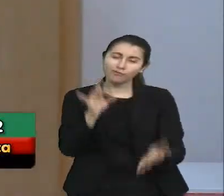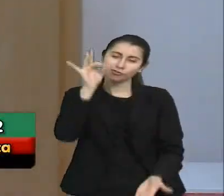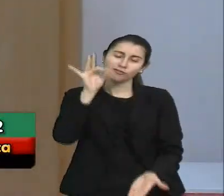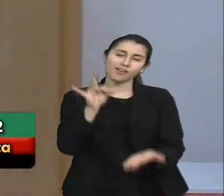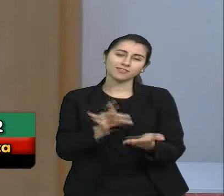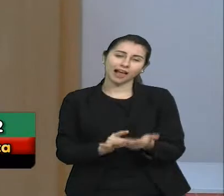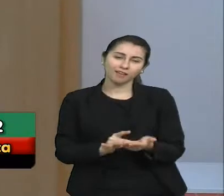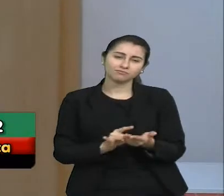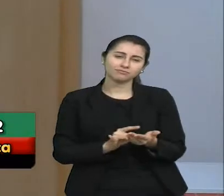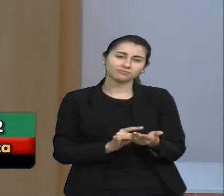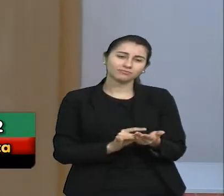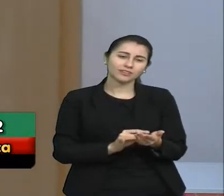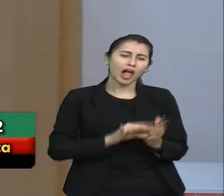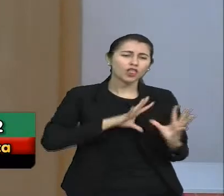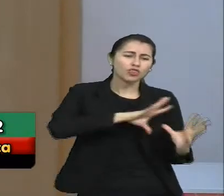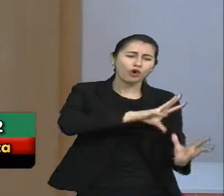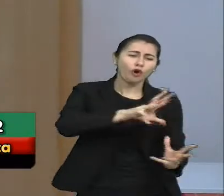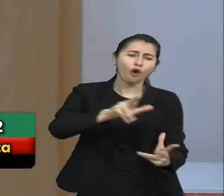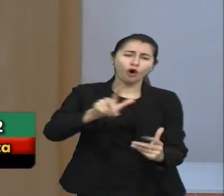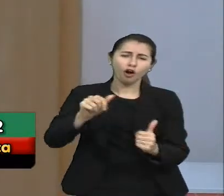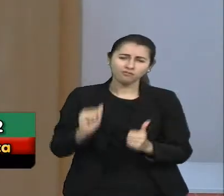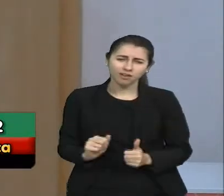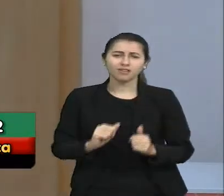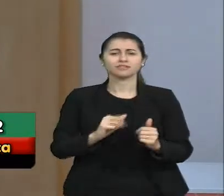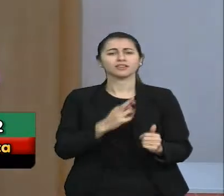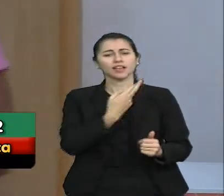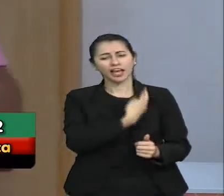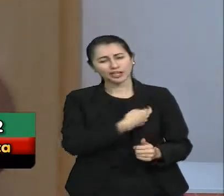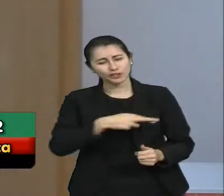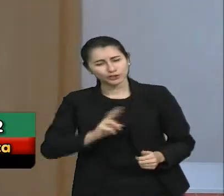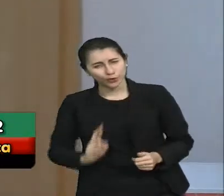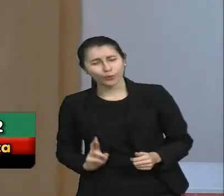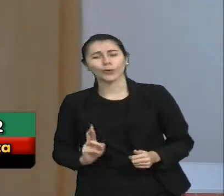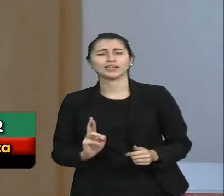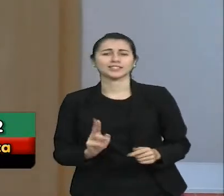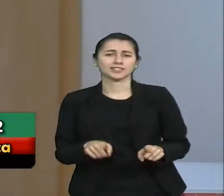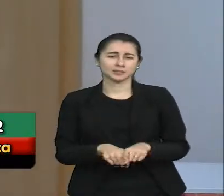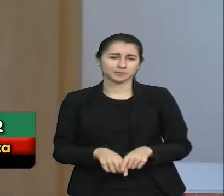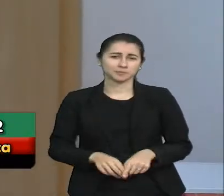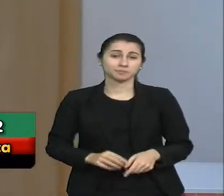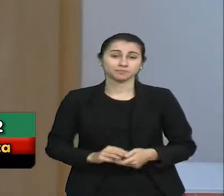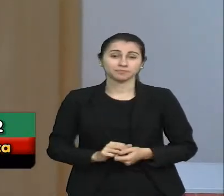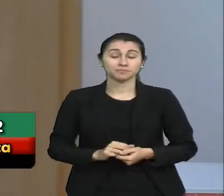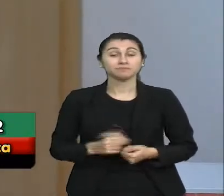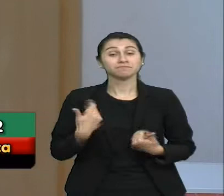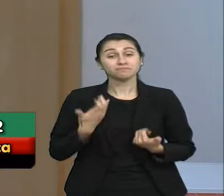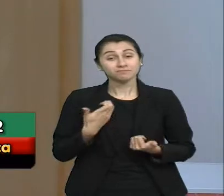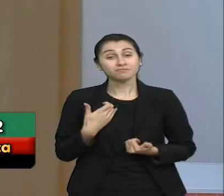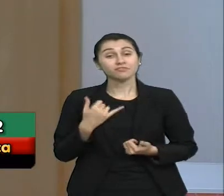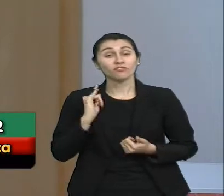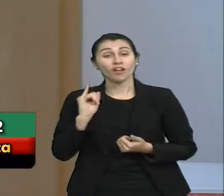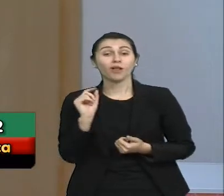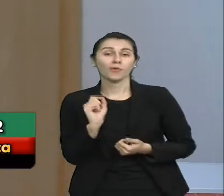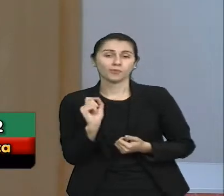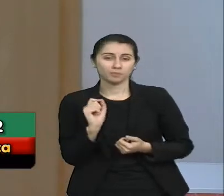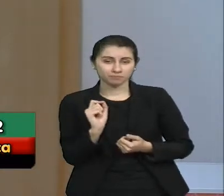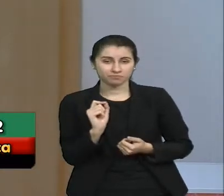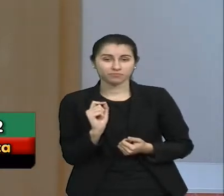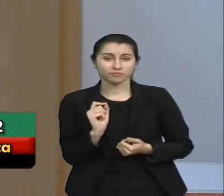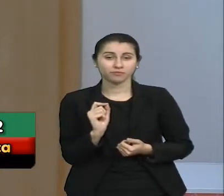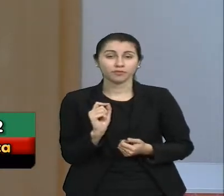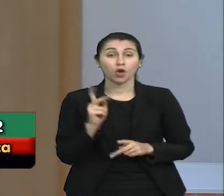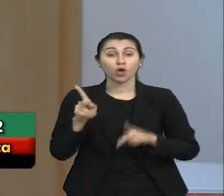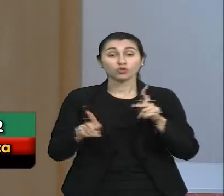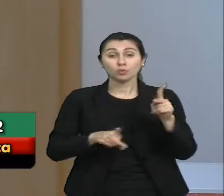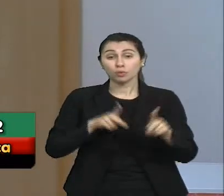a todos os religiosos. E também dizer que o Fórum dos Povos Tradicionais